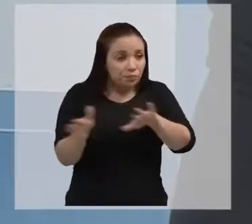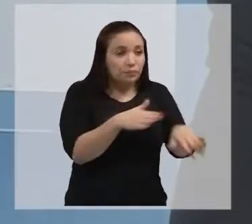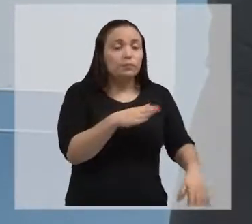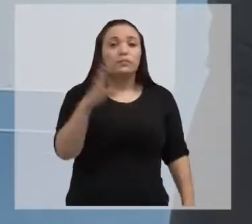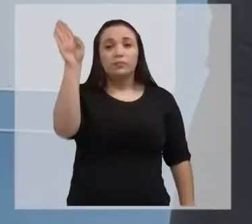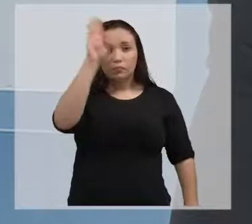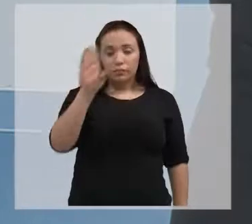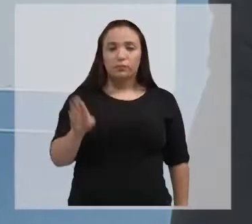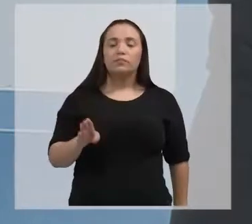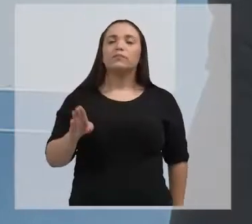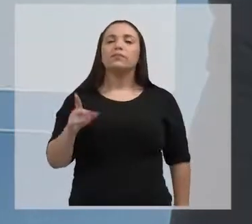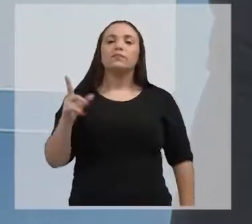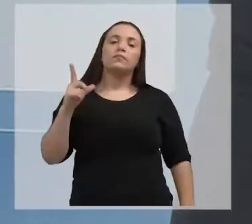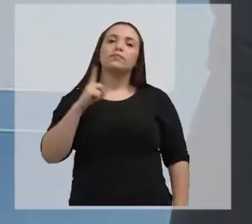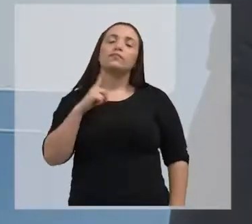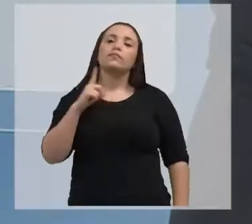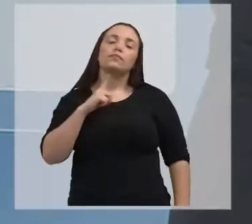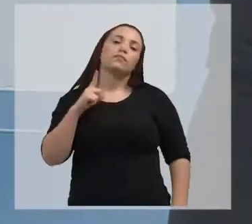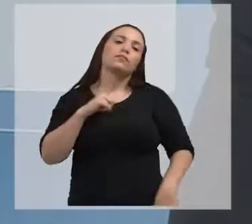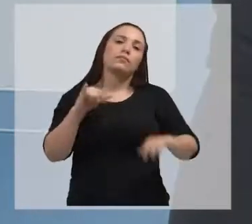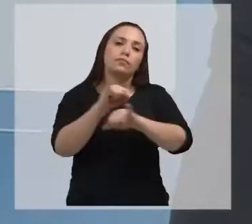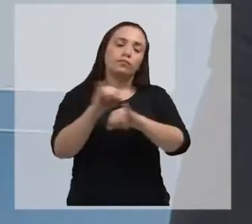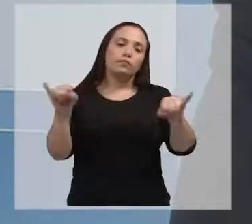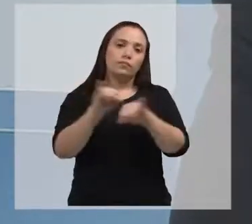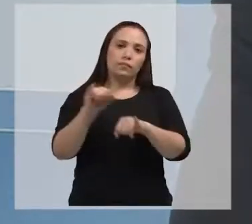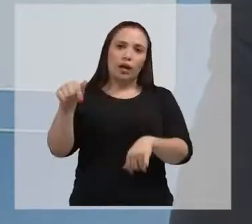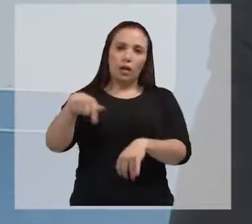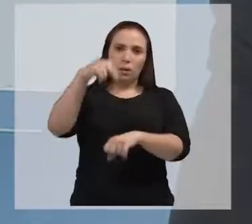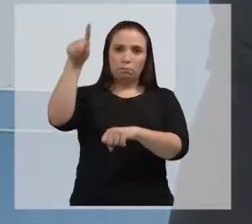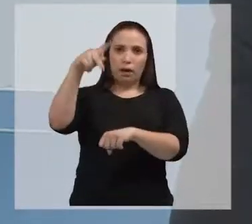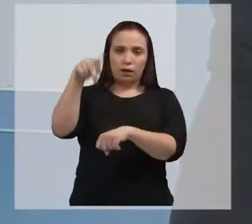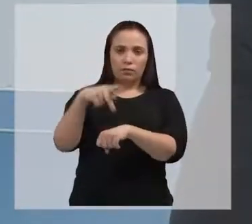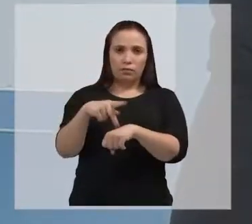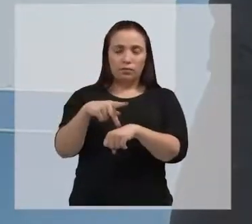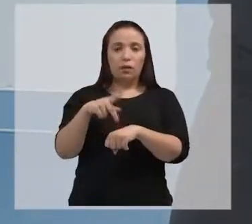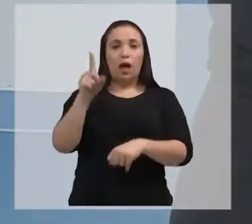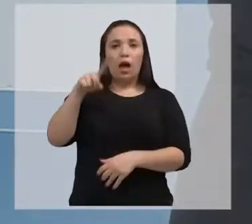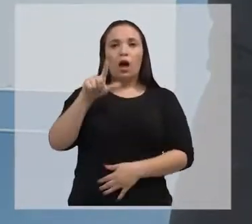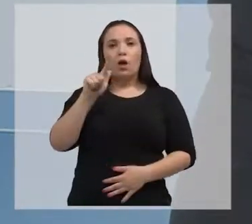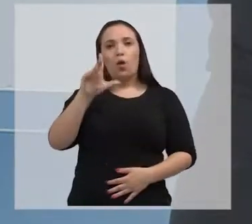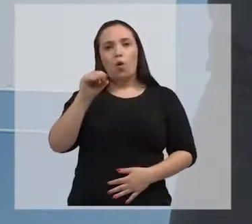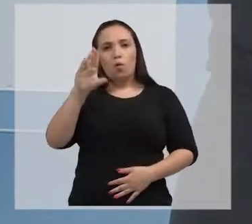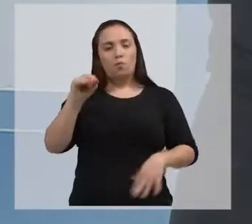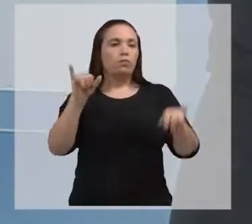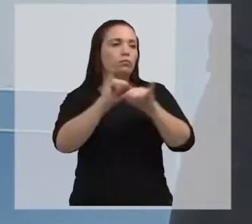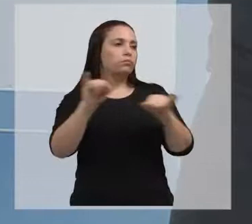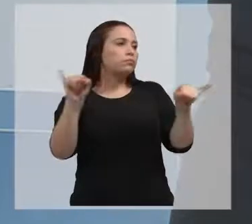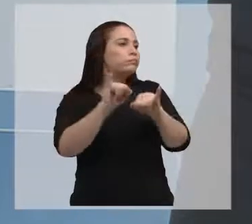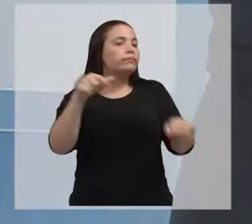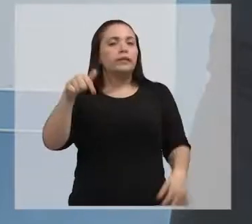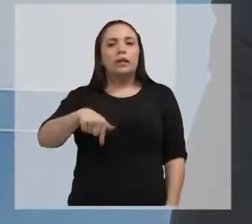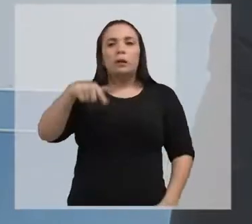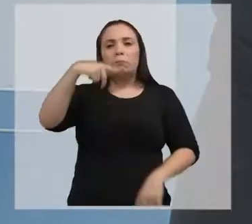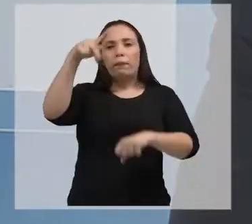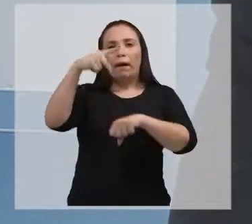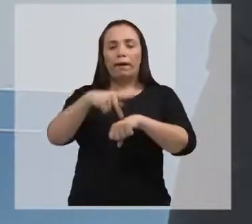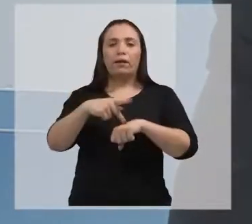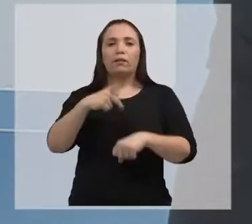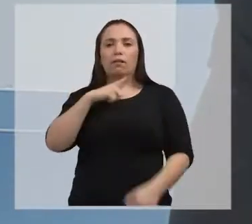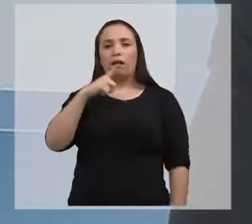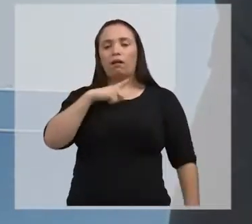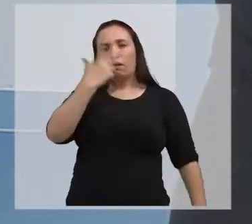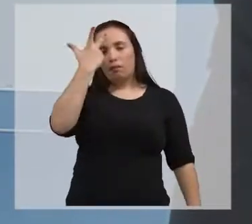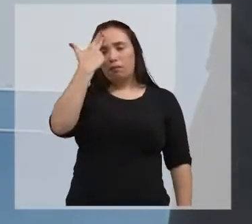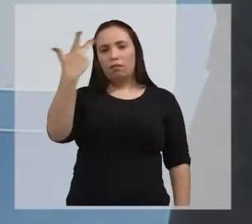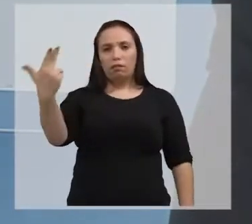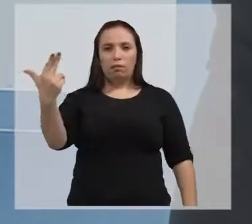o Brasil foi vendido uma imagem para o Brasil, que o Brasil era um país de privilégios, vendida pela Globo. Essa imagem de país de privilégio. E